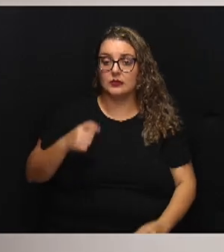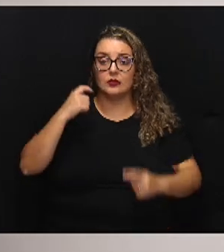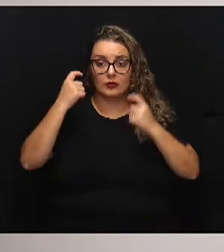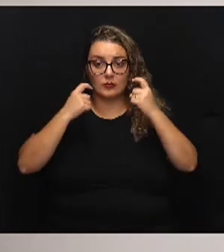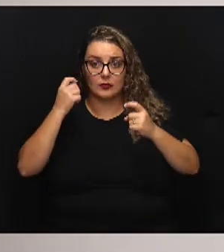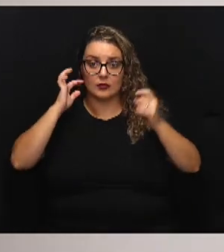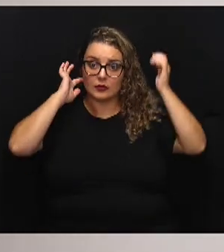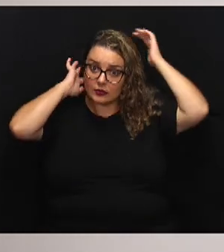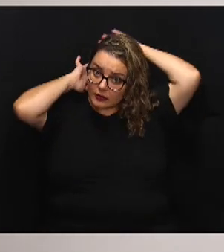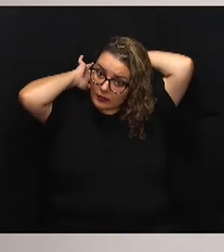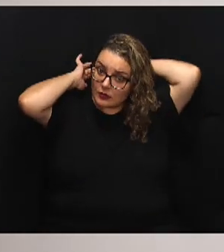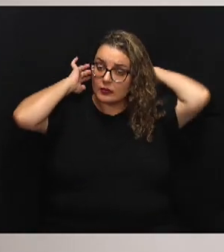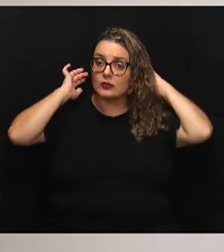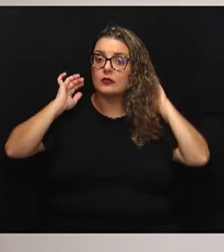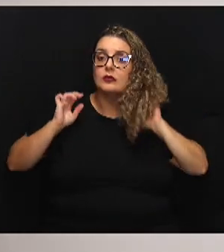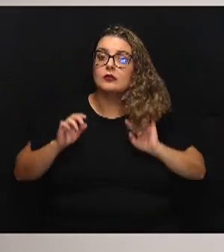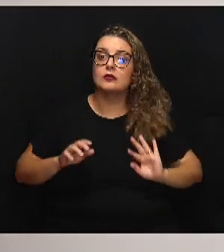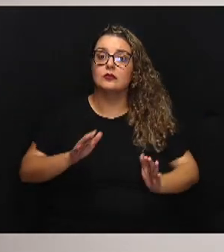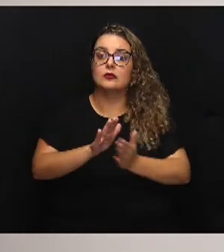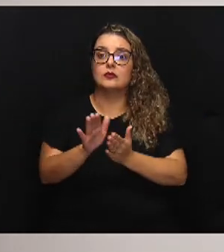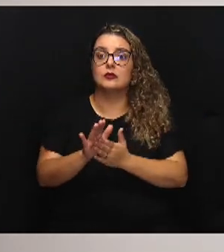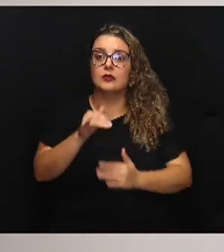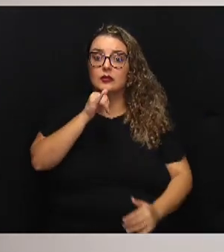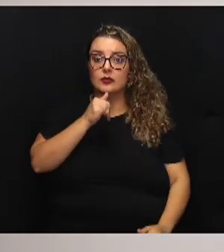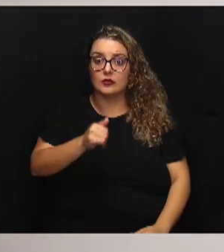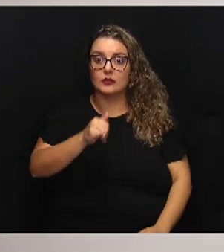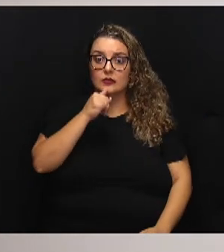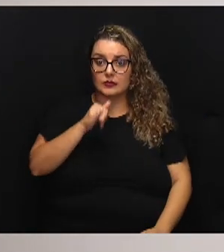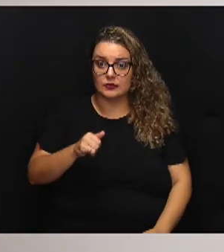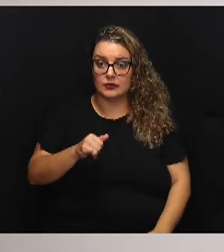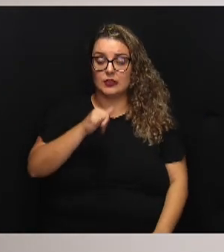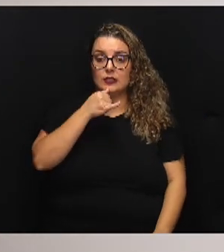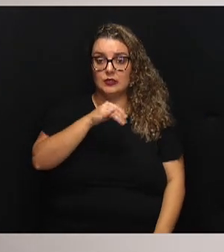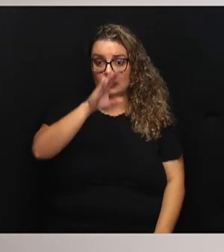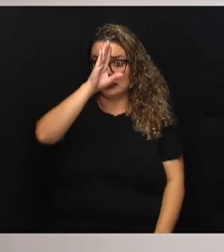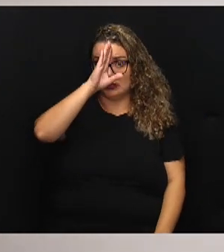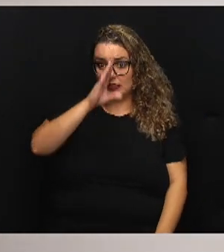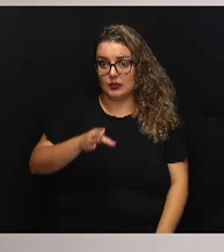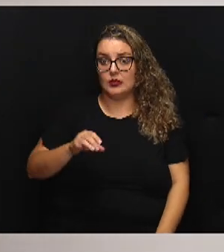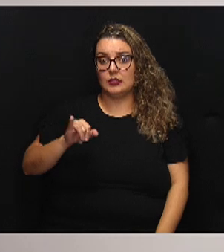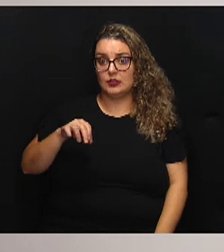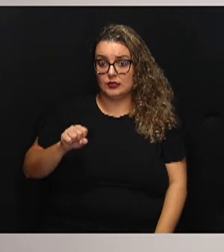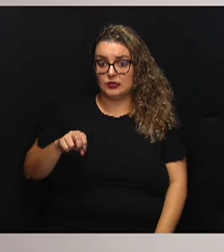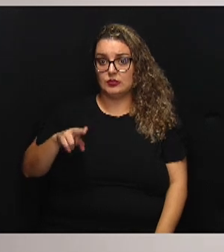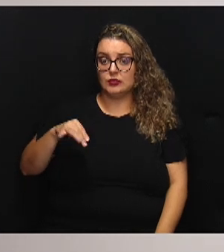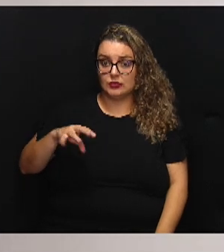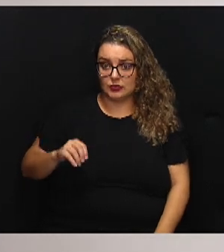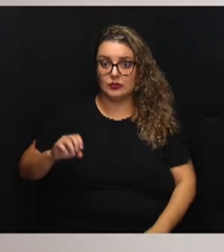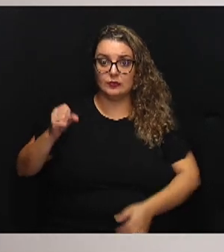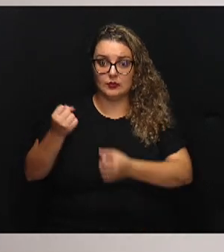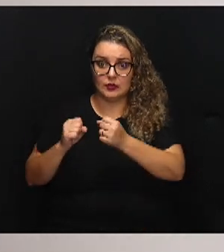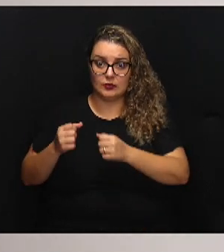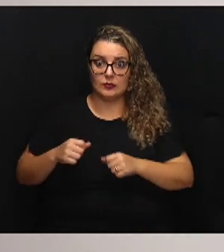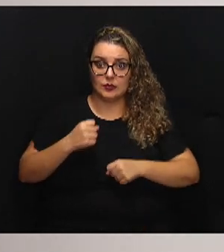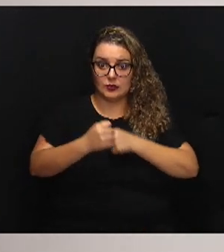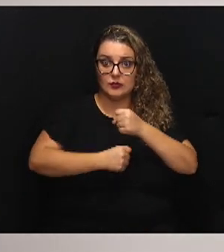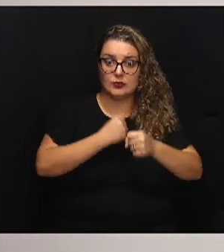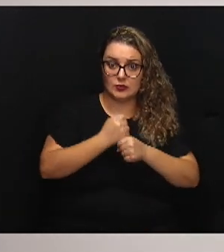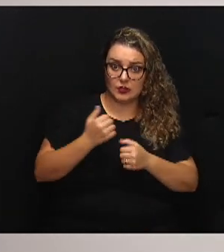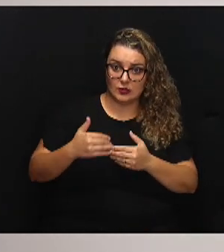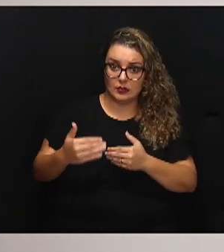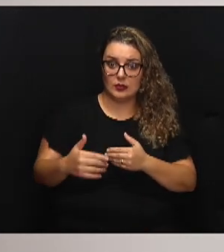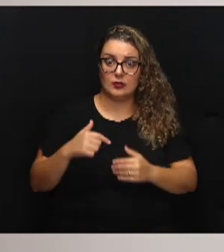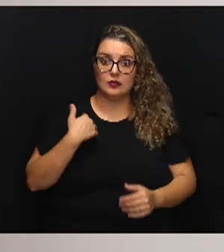aumento do consumo de energia. A energia elétrica será o principal insumo das indústrias nos próximos anos. E a gente